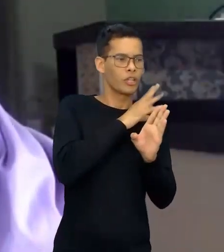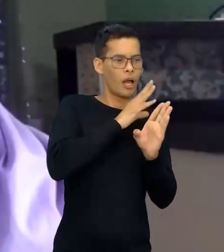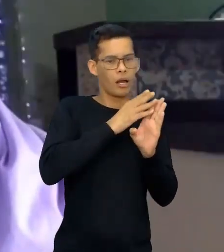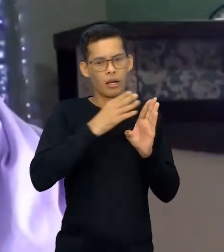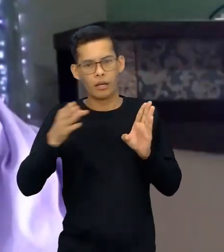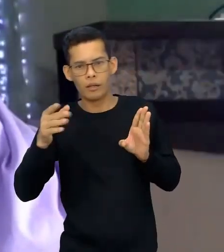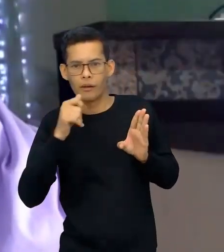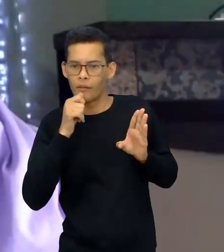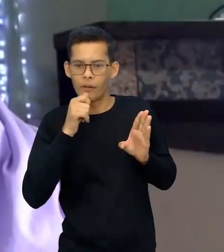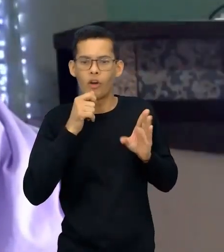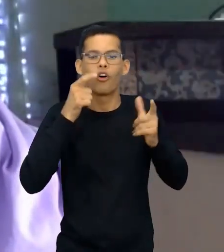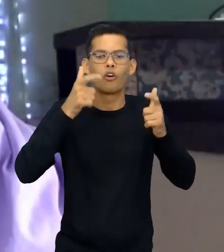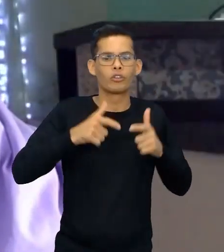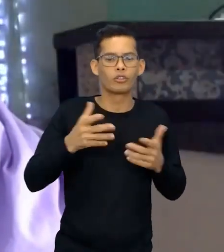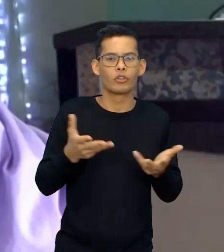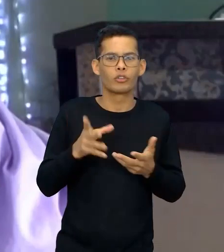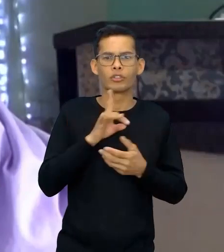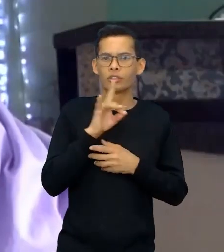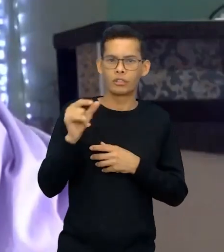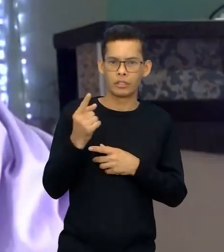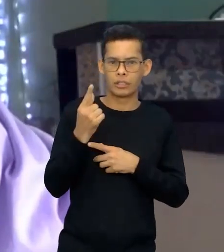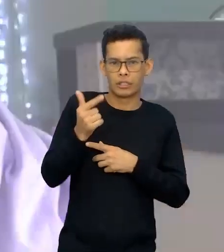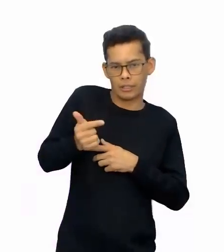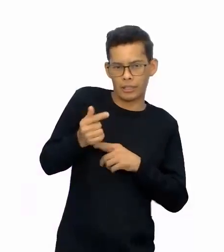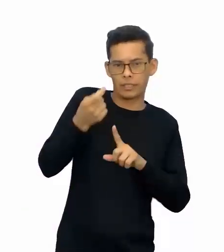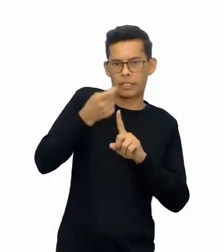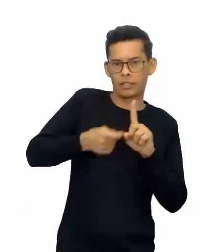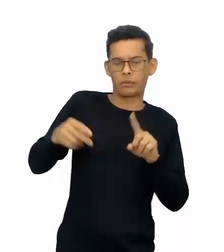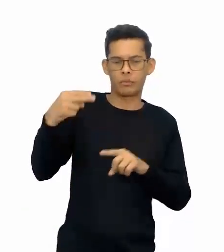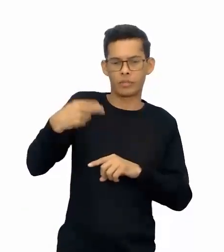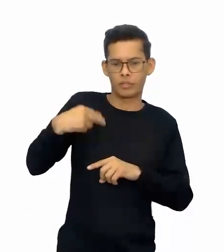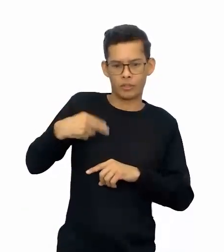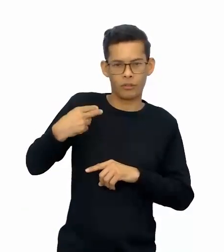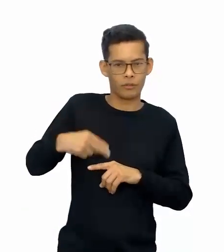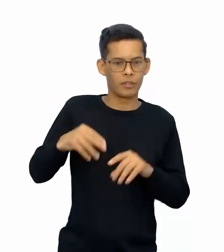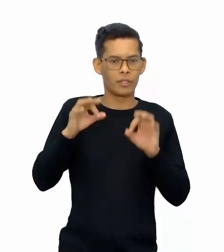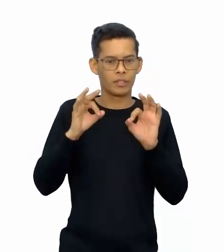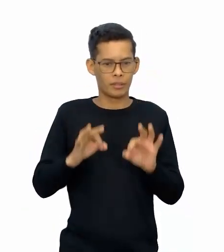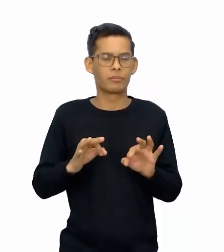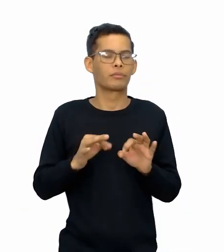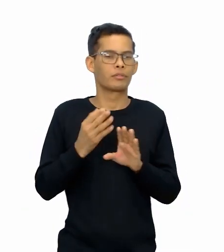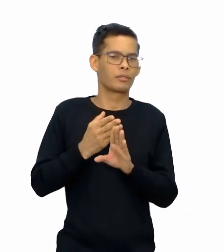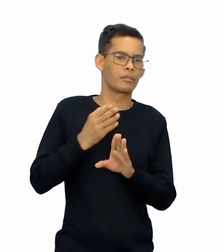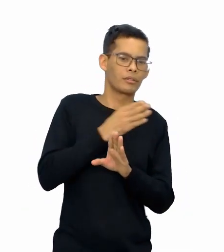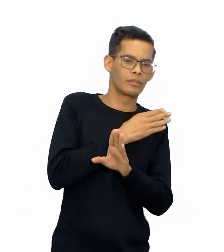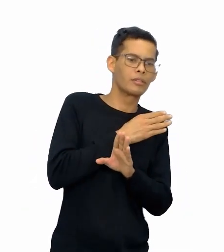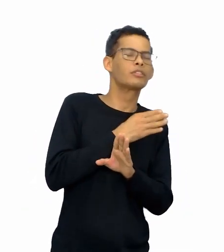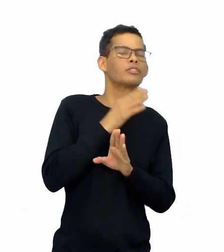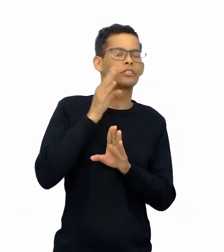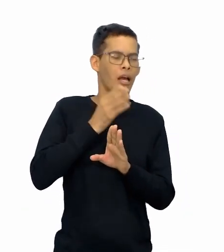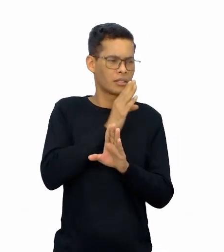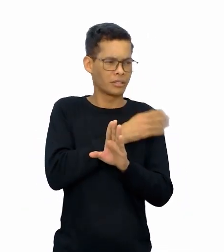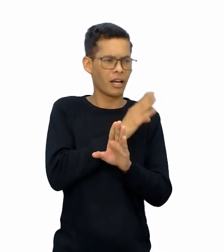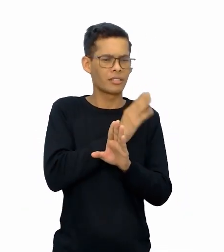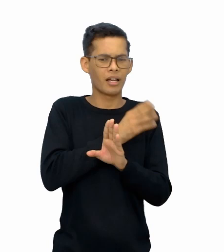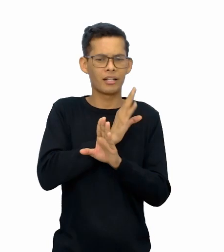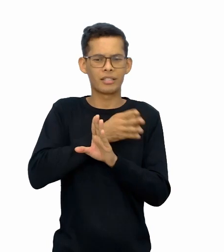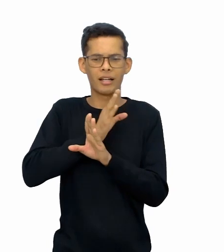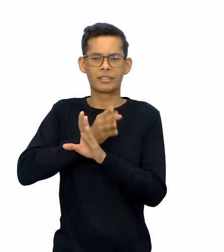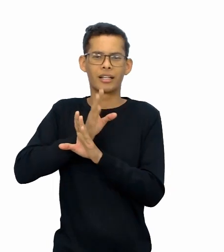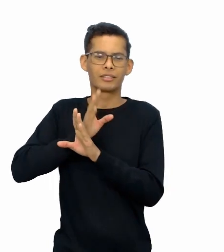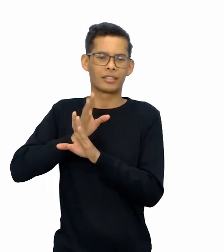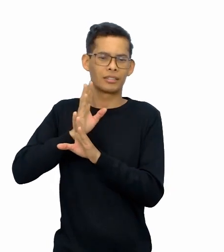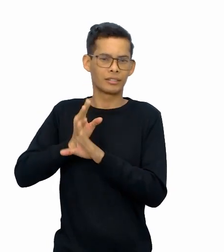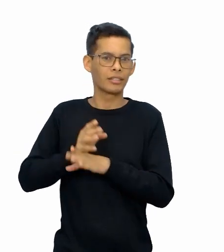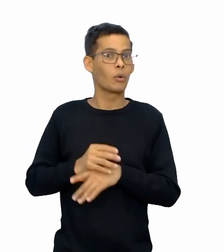tempo. Estamos no dia 17 de novembro, Já passamos por muitas coisas